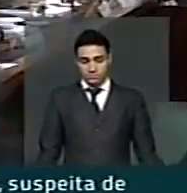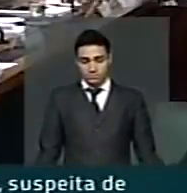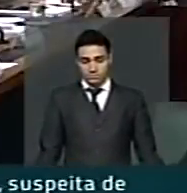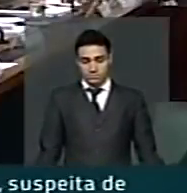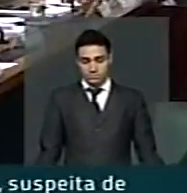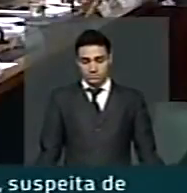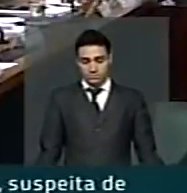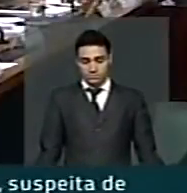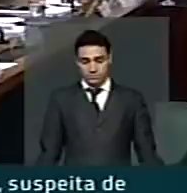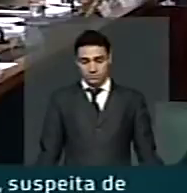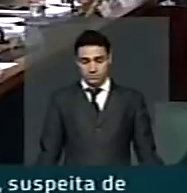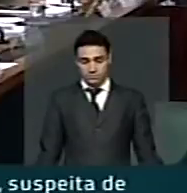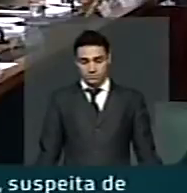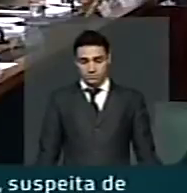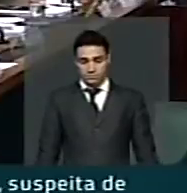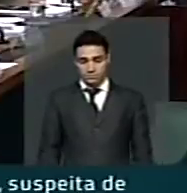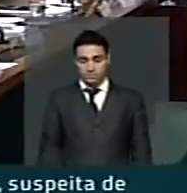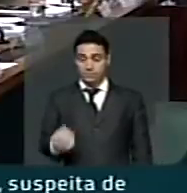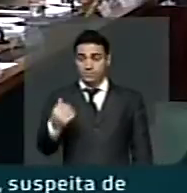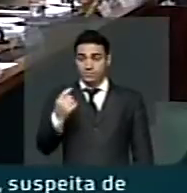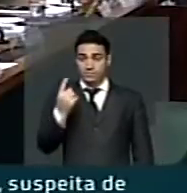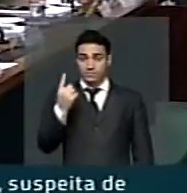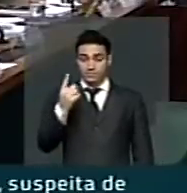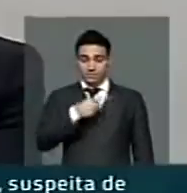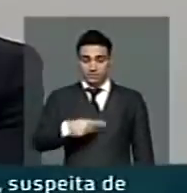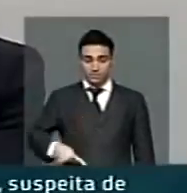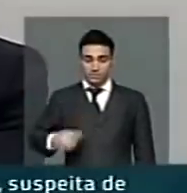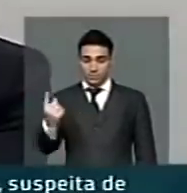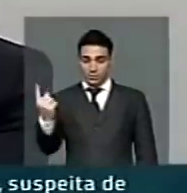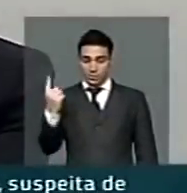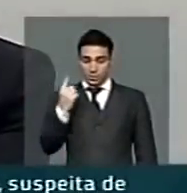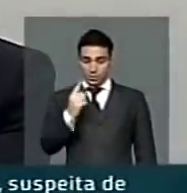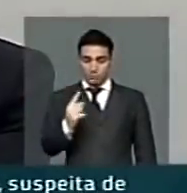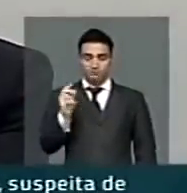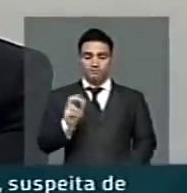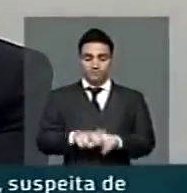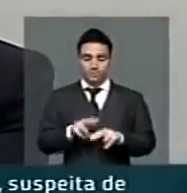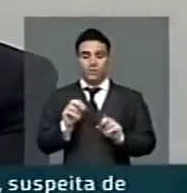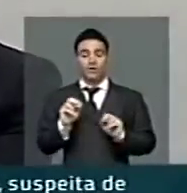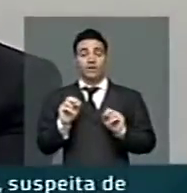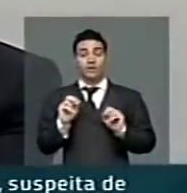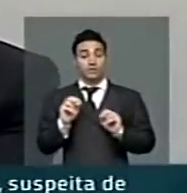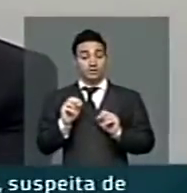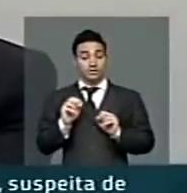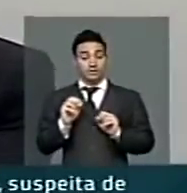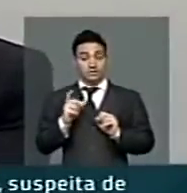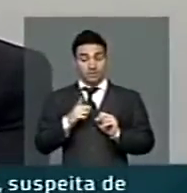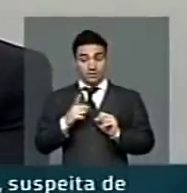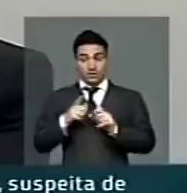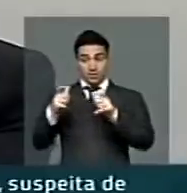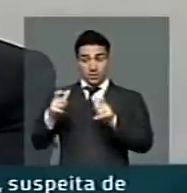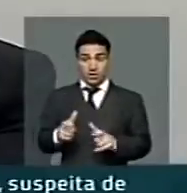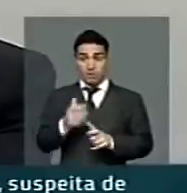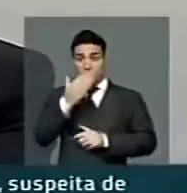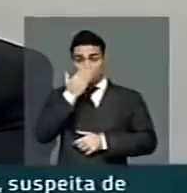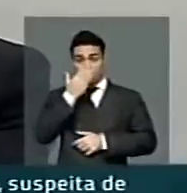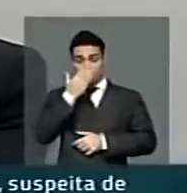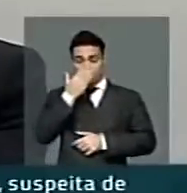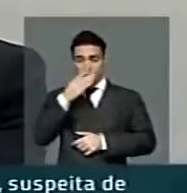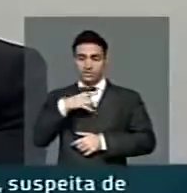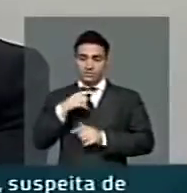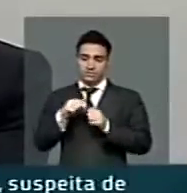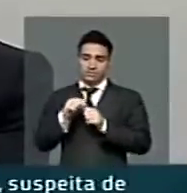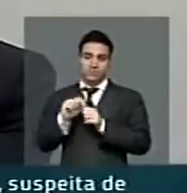Bom, enquanto o presidente chega, há casas de prostituição em que as mulheres fazem um acordo de fato de